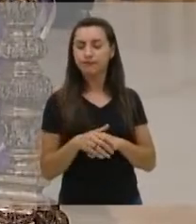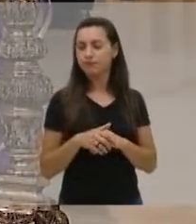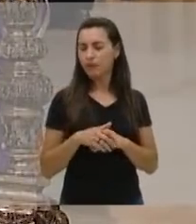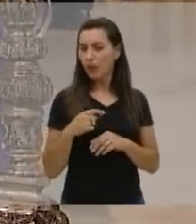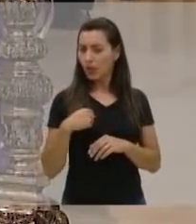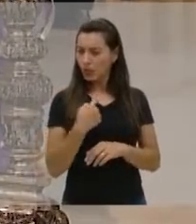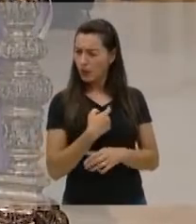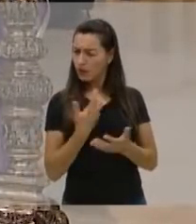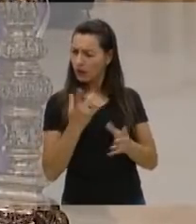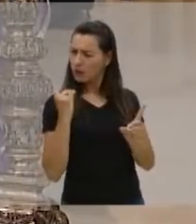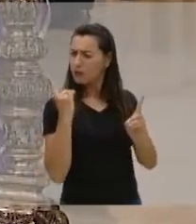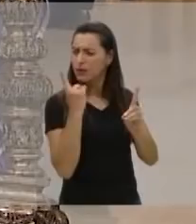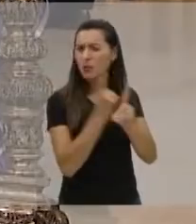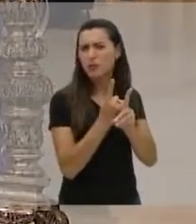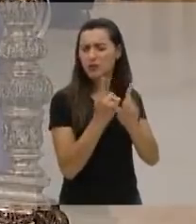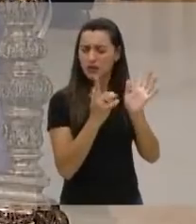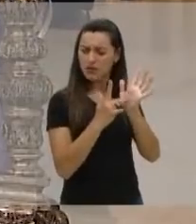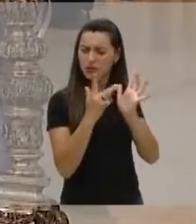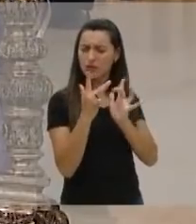gostaríamos de ver Jesus.